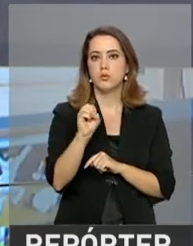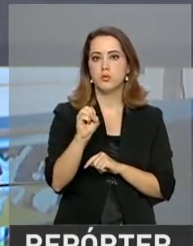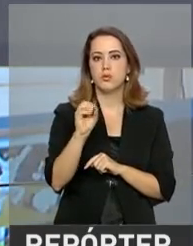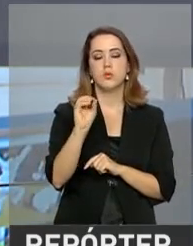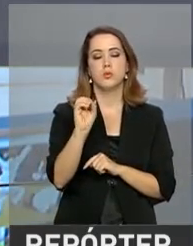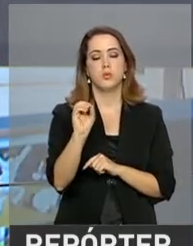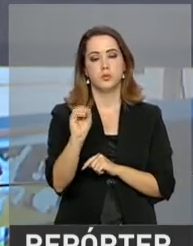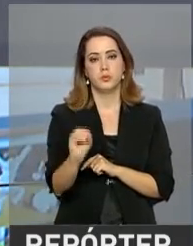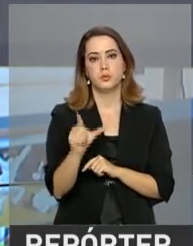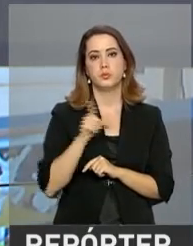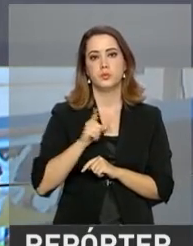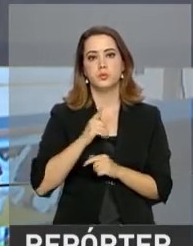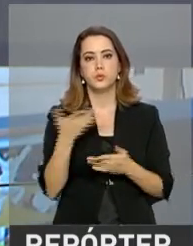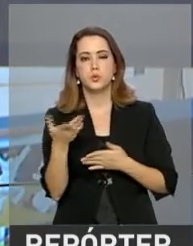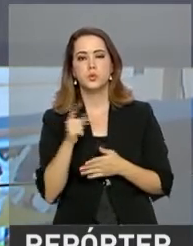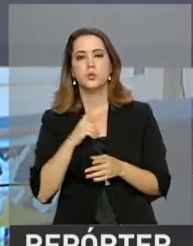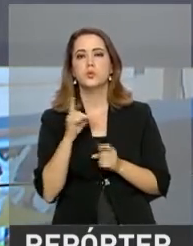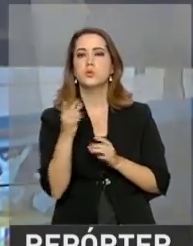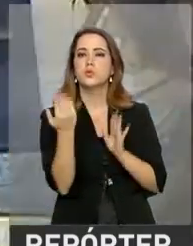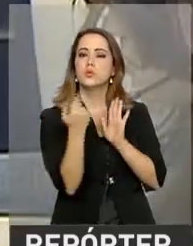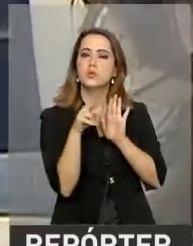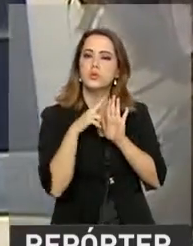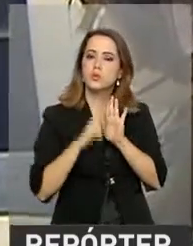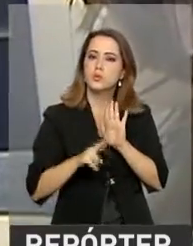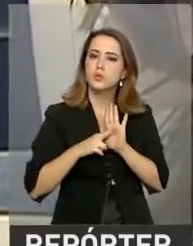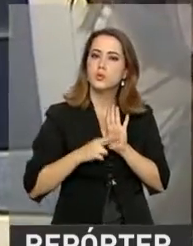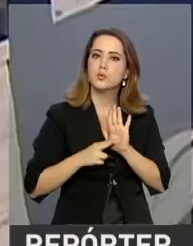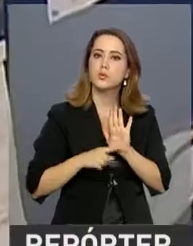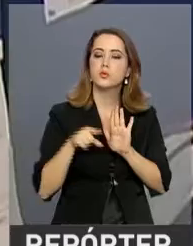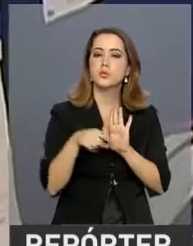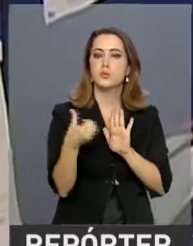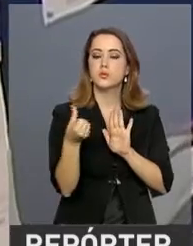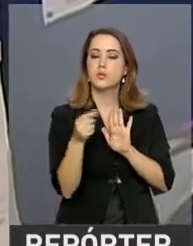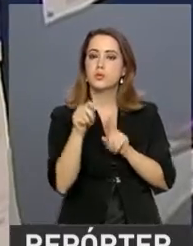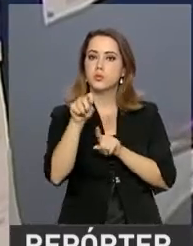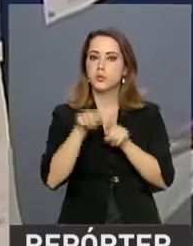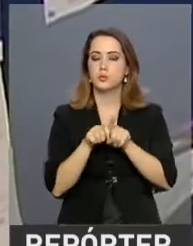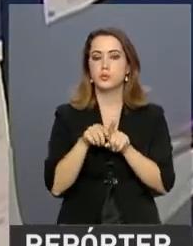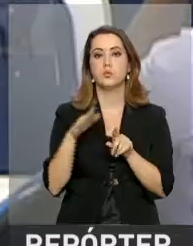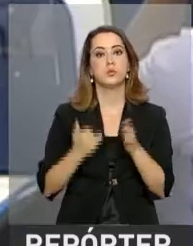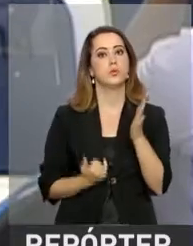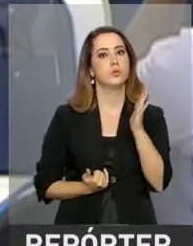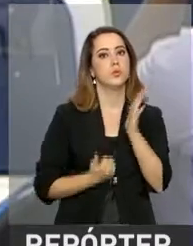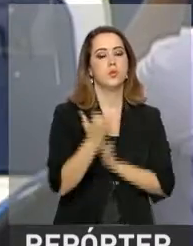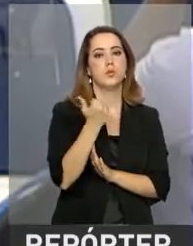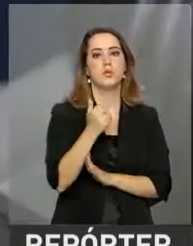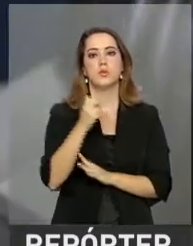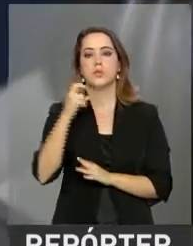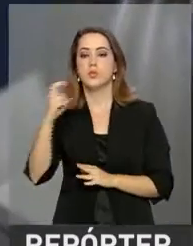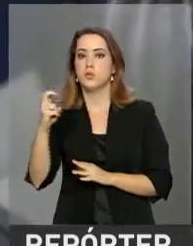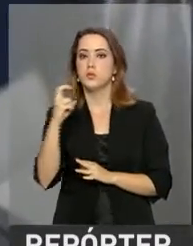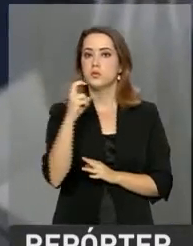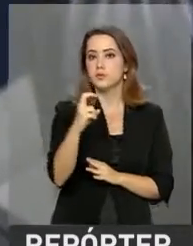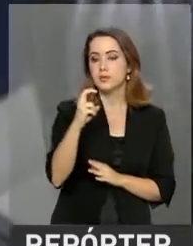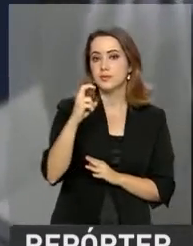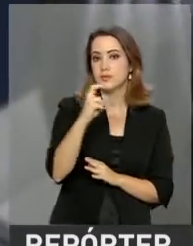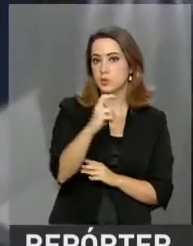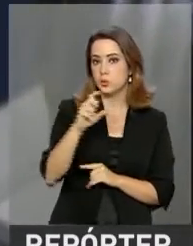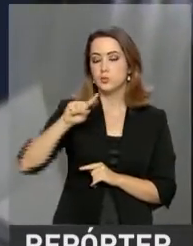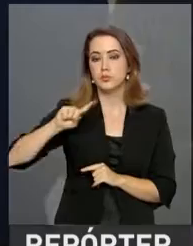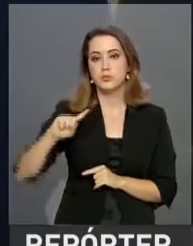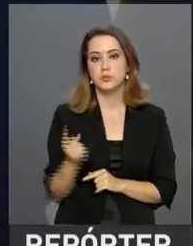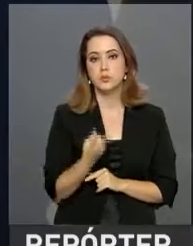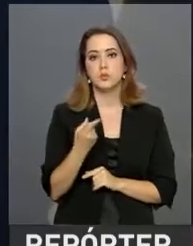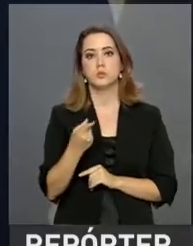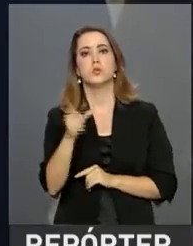das ações nos últimos seis meses foram mais de 555 mil atendimentos realizados pela central no período de